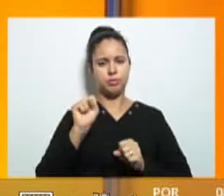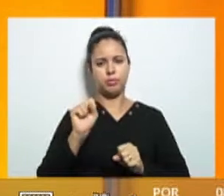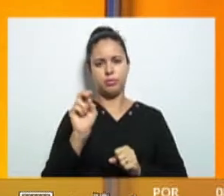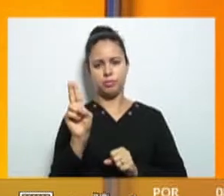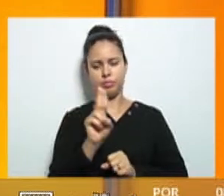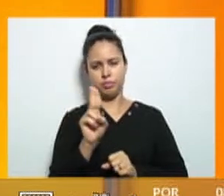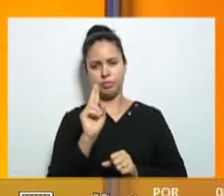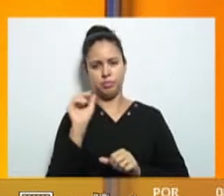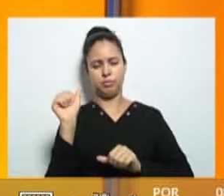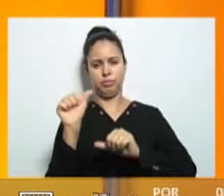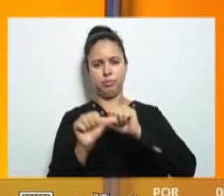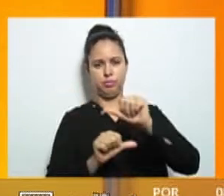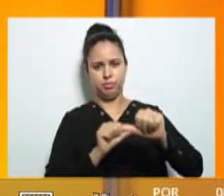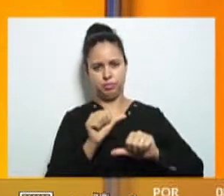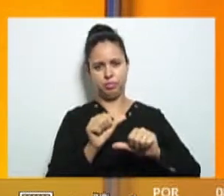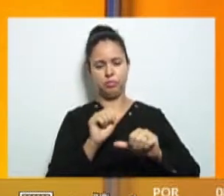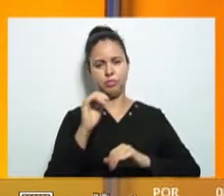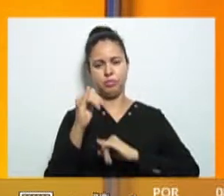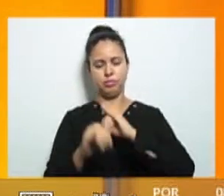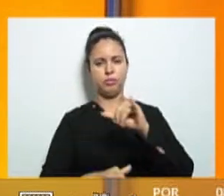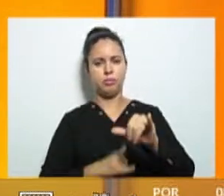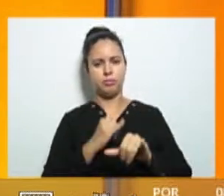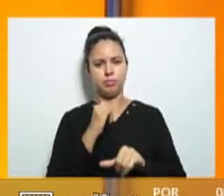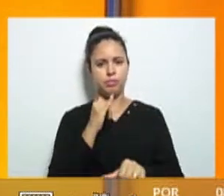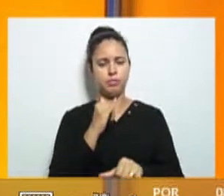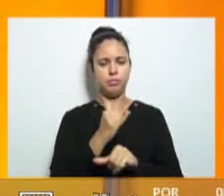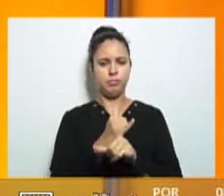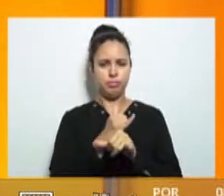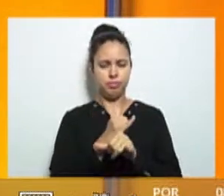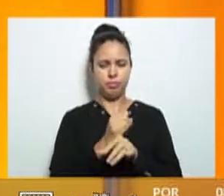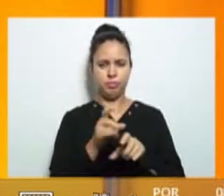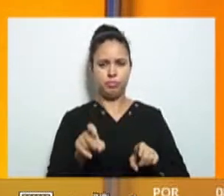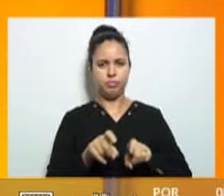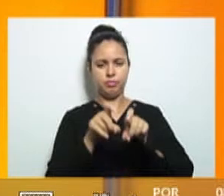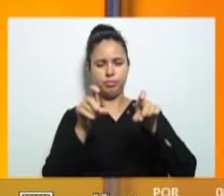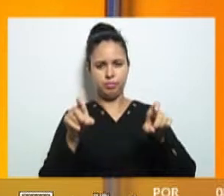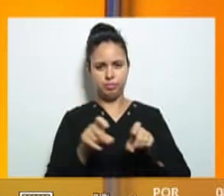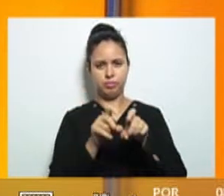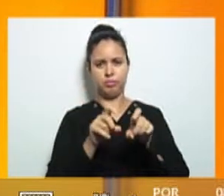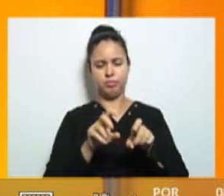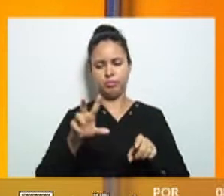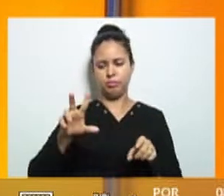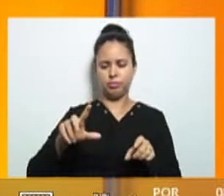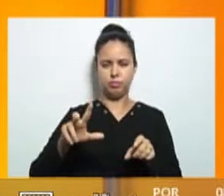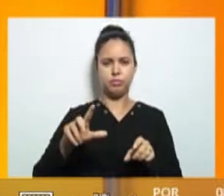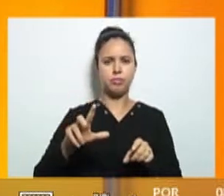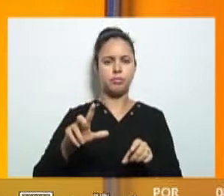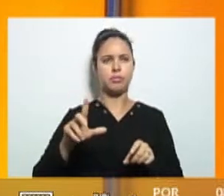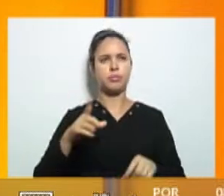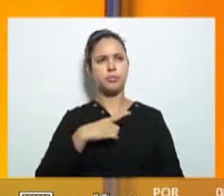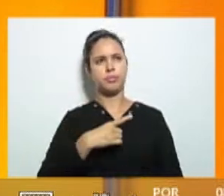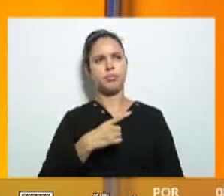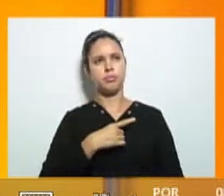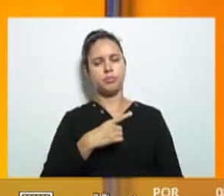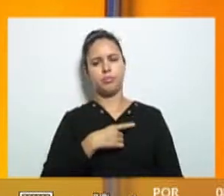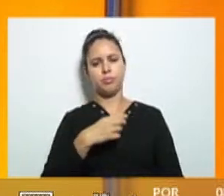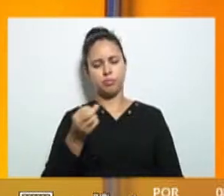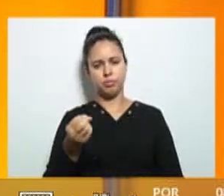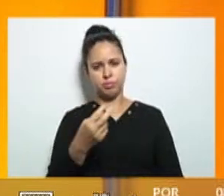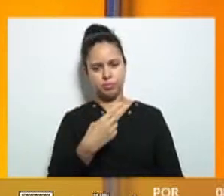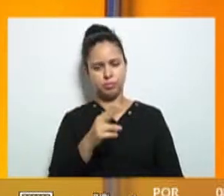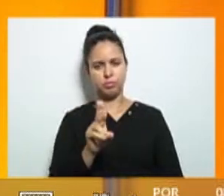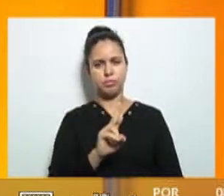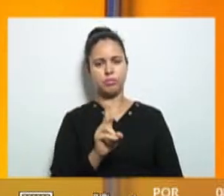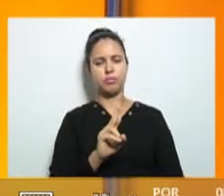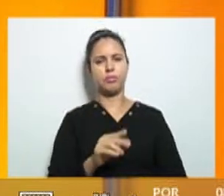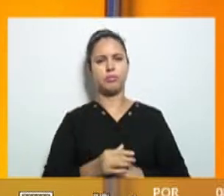para informática. Só clicar em Enter ou clicar fora, você já tem aí a sua